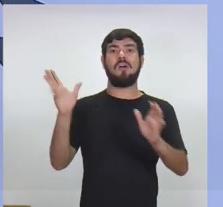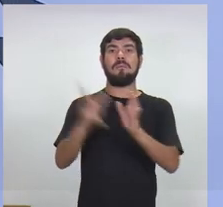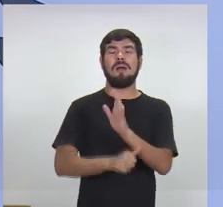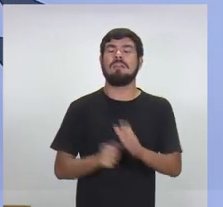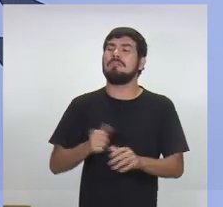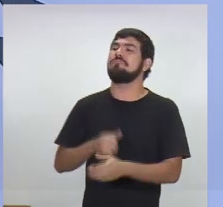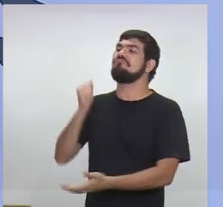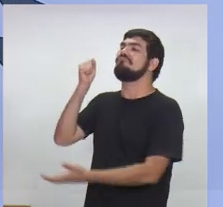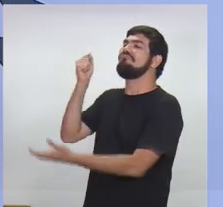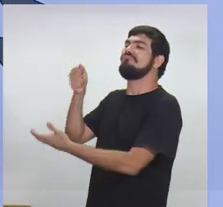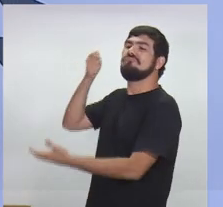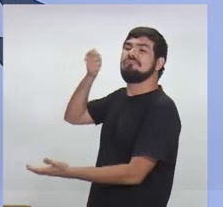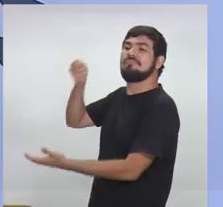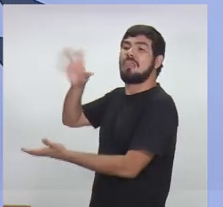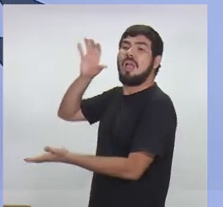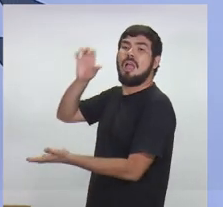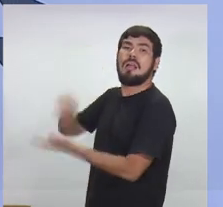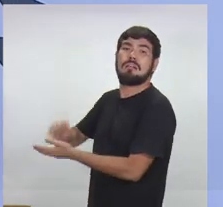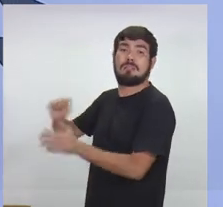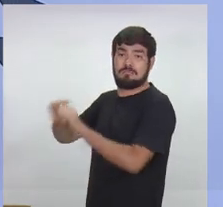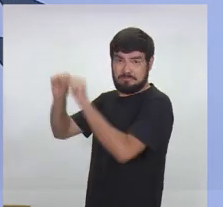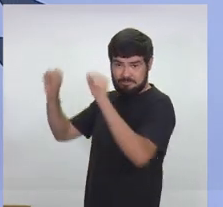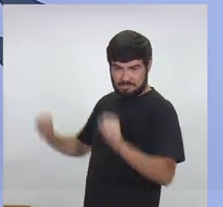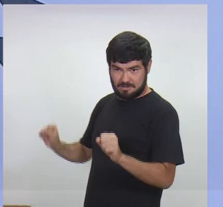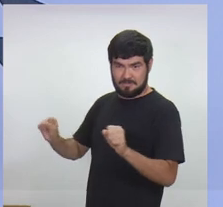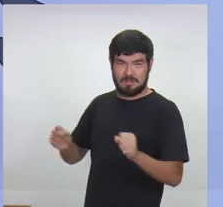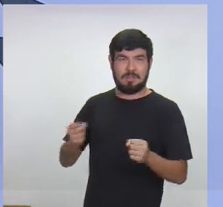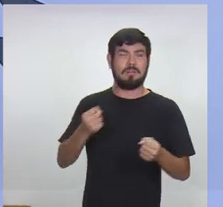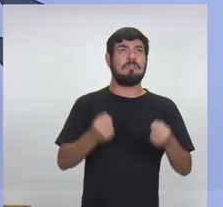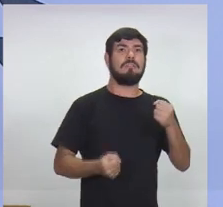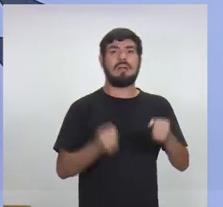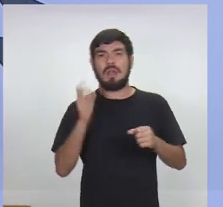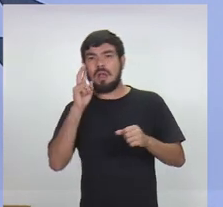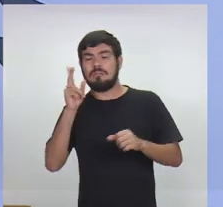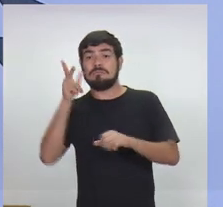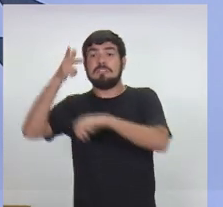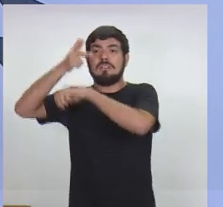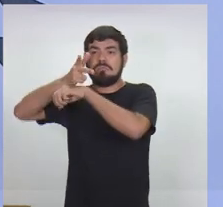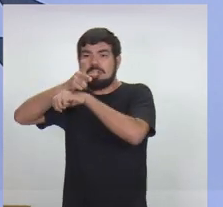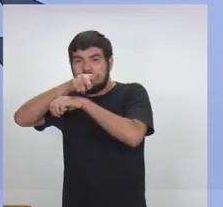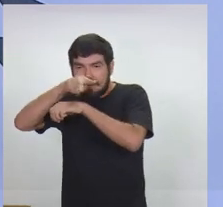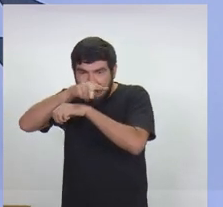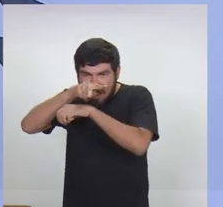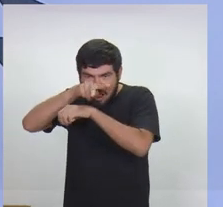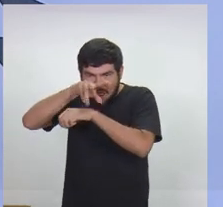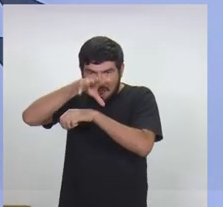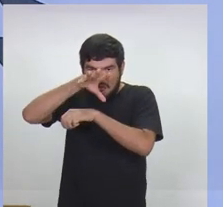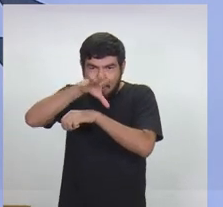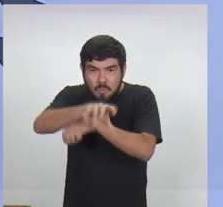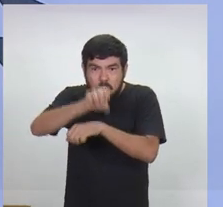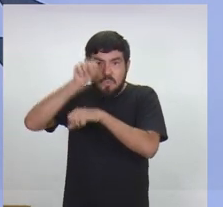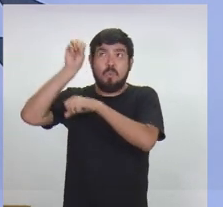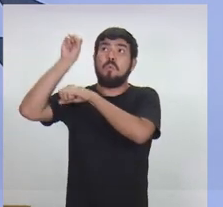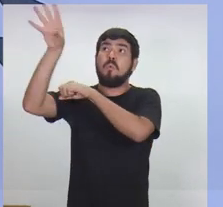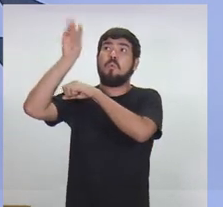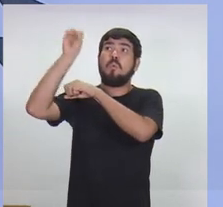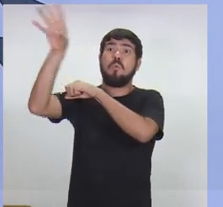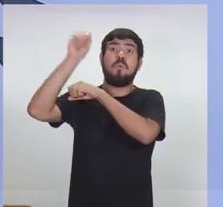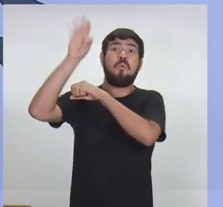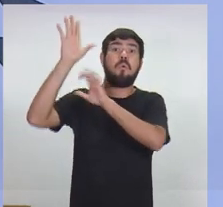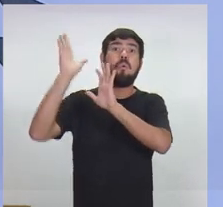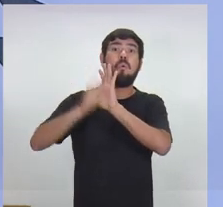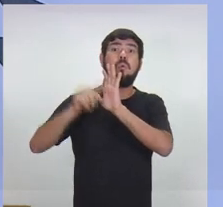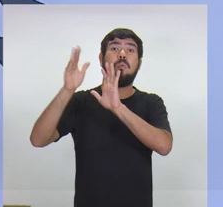registra no sistema esse carro vai ter que passar por algum desses pontos e aí quando passar o sistema alerta e aí o